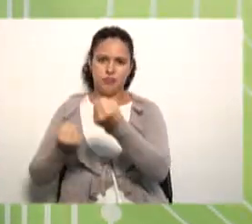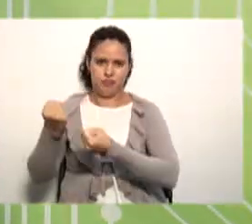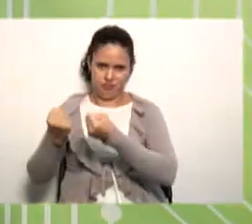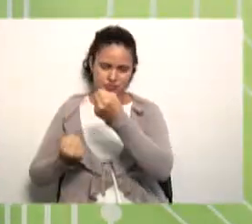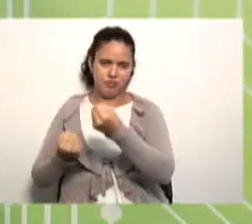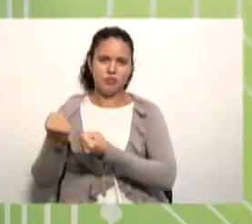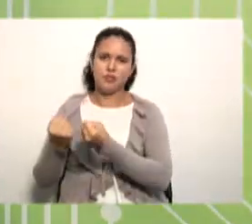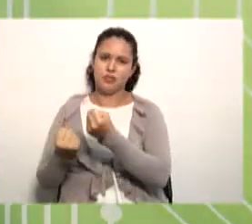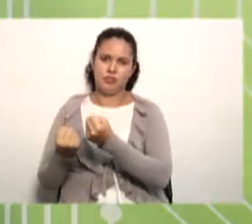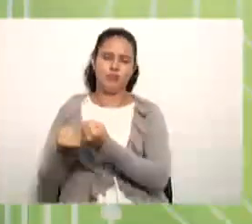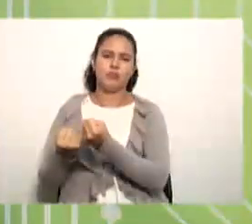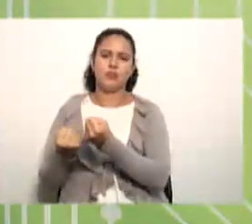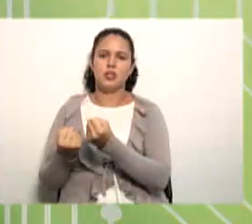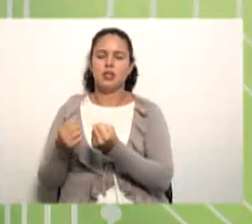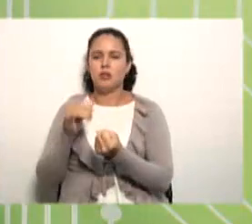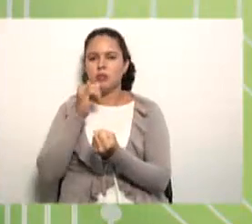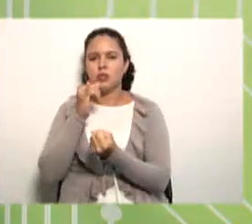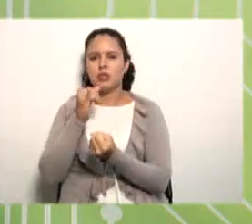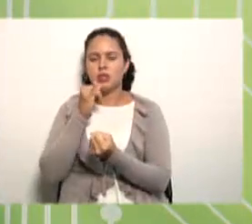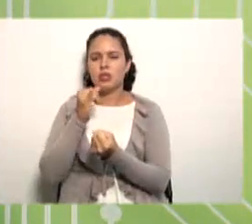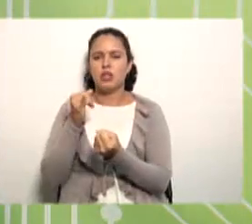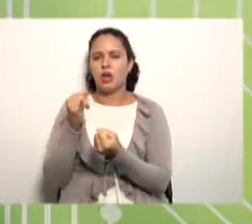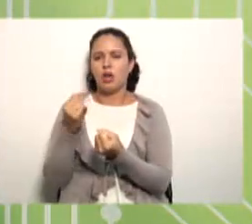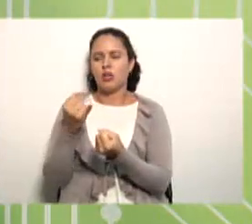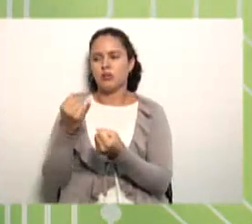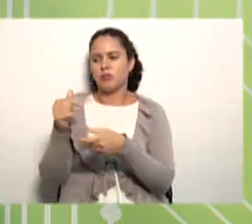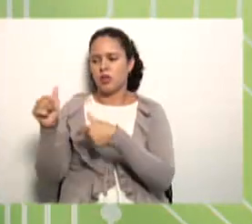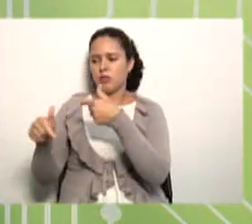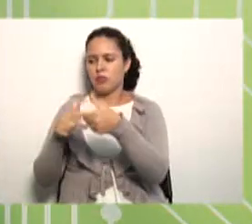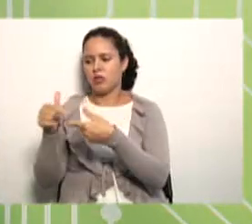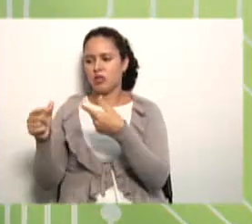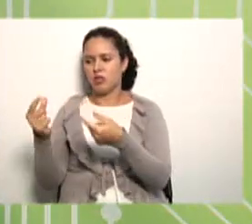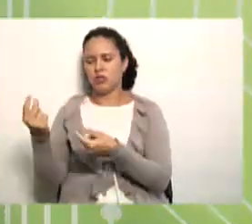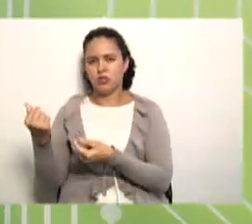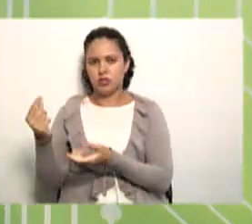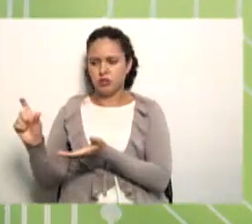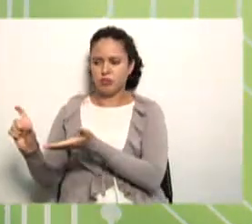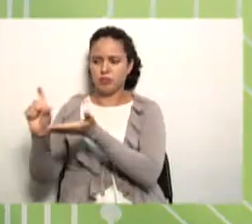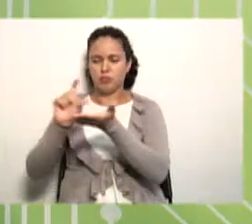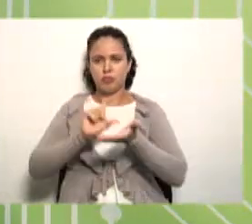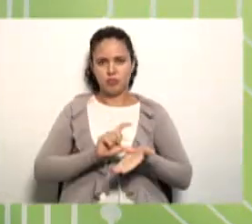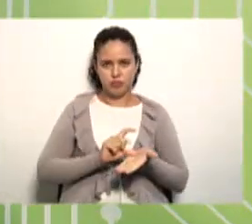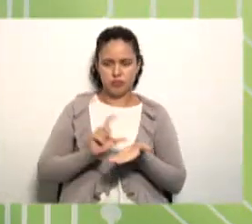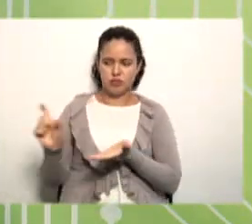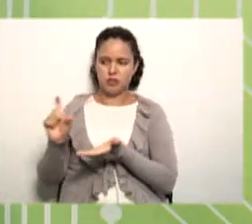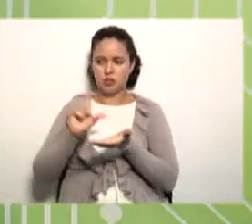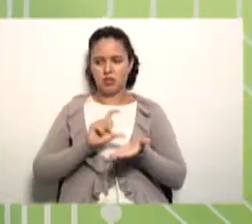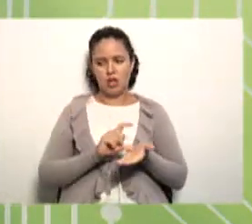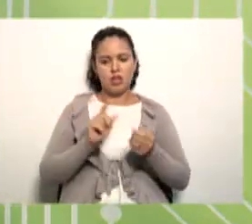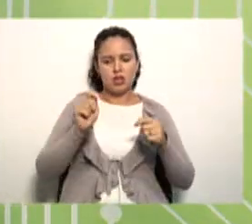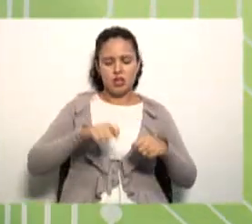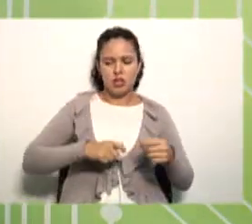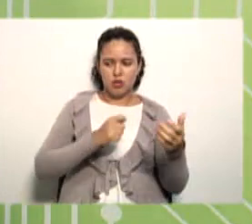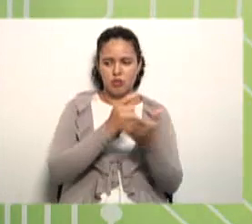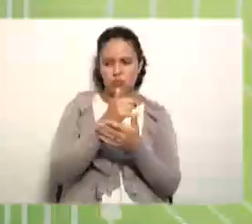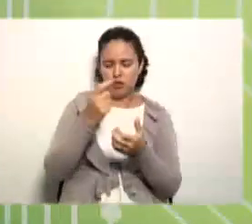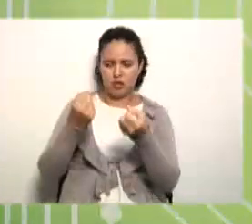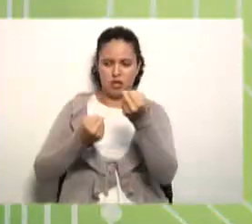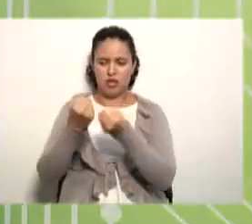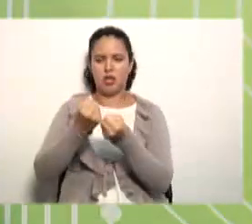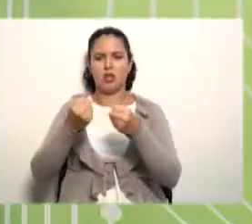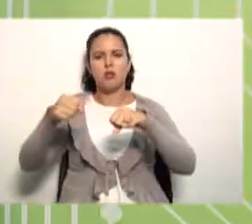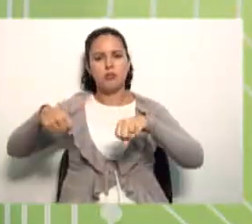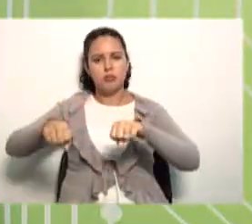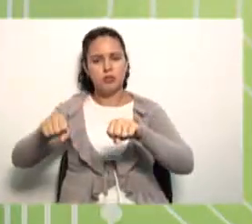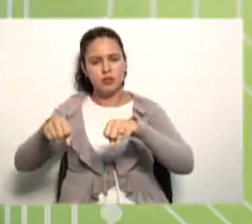certeza. O aumento da renda dos brasileiros fez com que as pessoas comprassem mais carros, mais motos também. Mas também a gente tem alguns incentivos